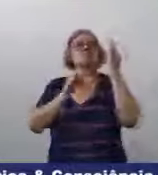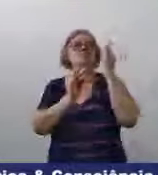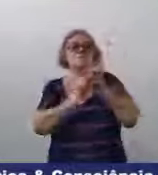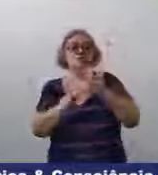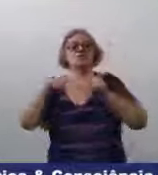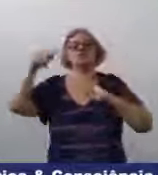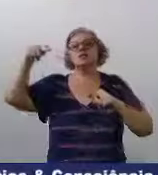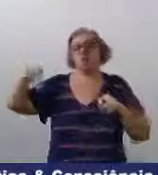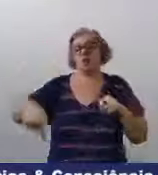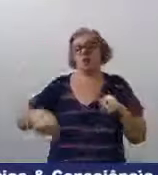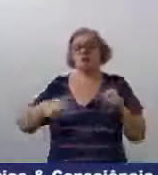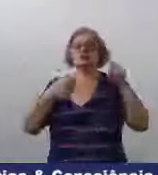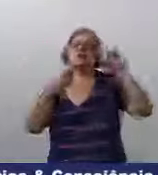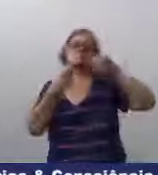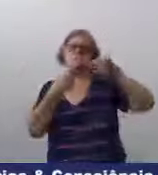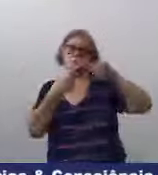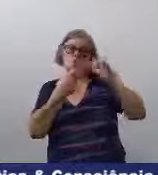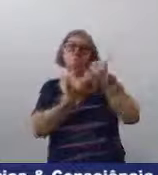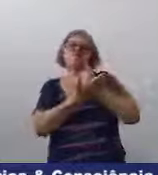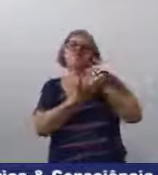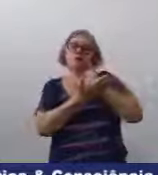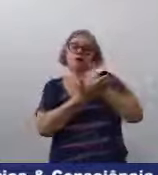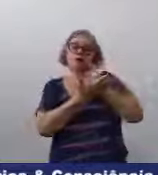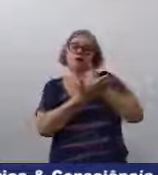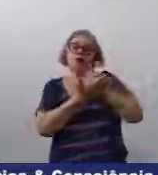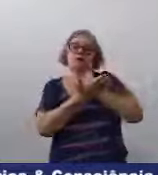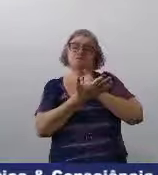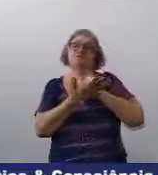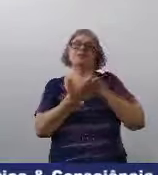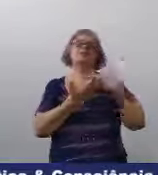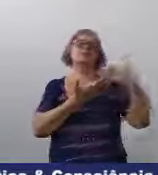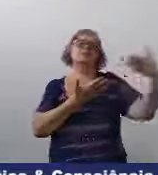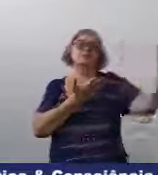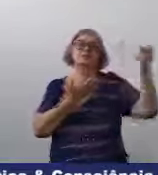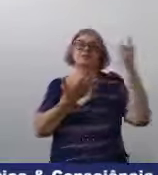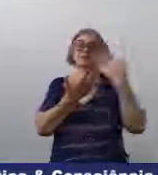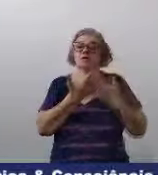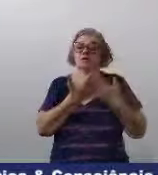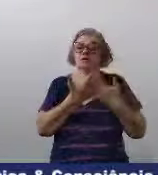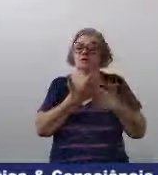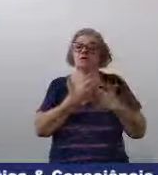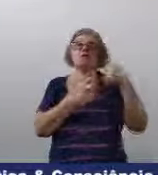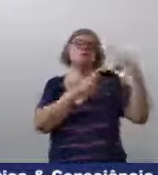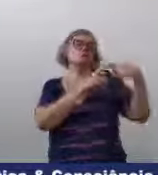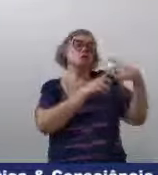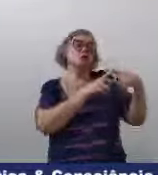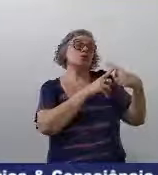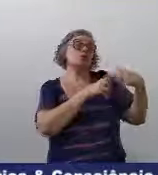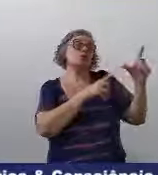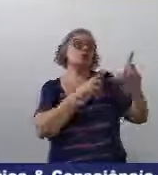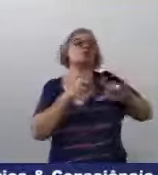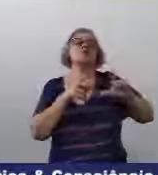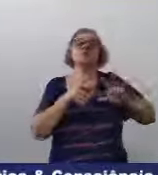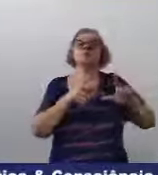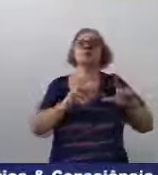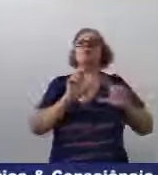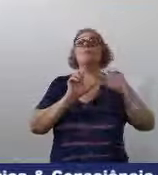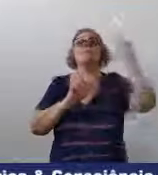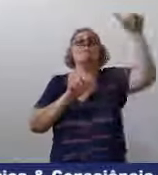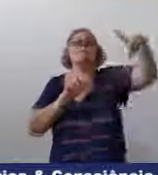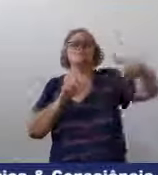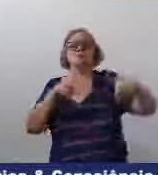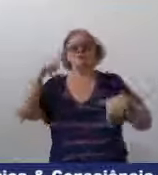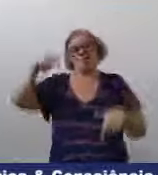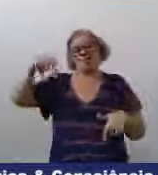trilogia da física quântica. Um que dá a base essencial para quem está iniciando o assunto, até o porquê desses termos. O que quer